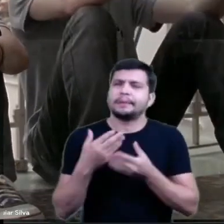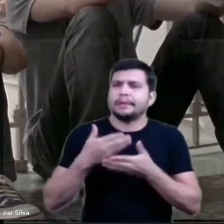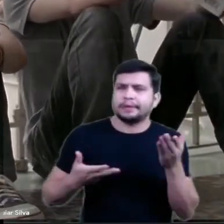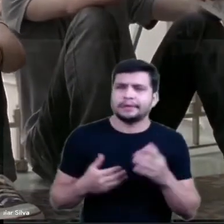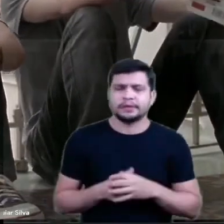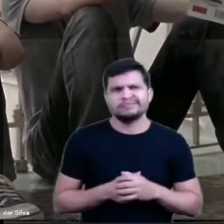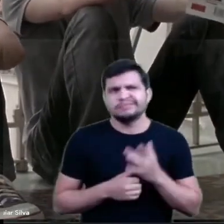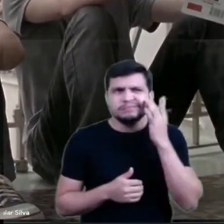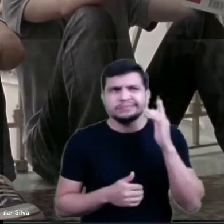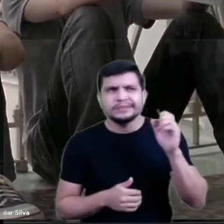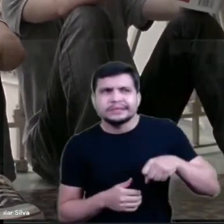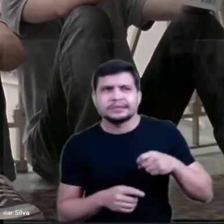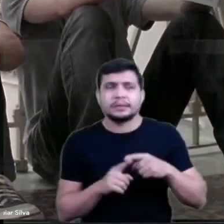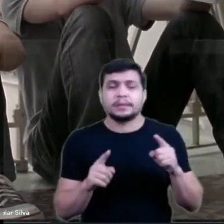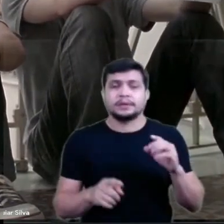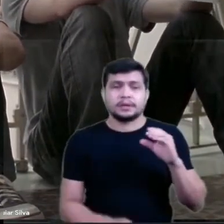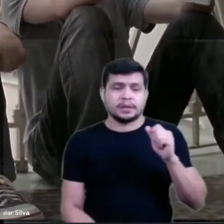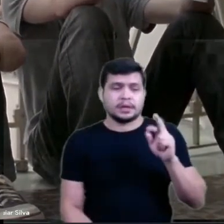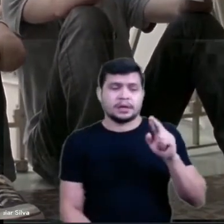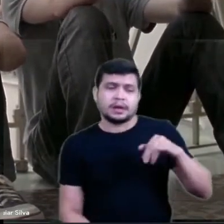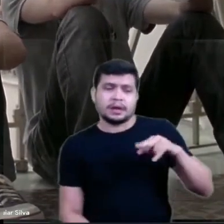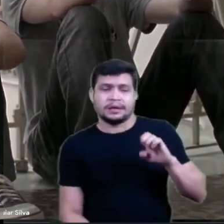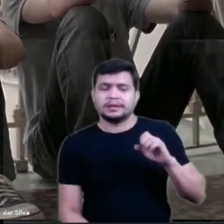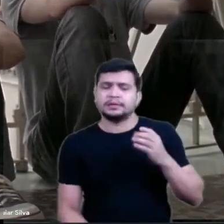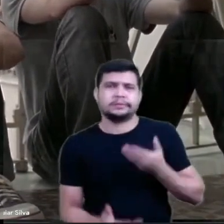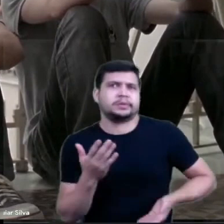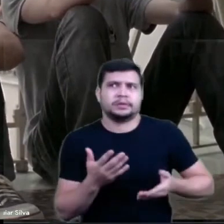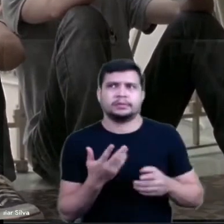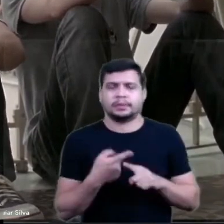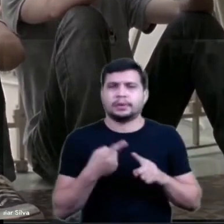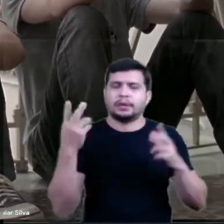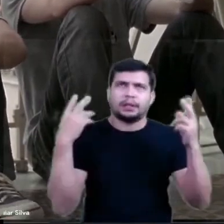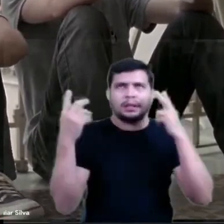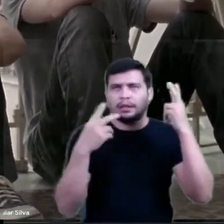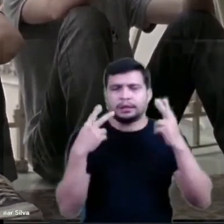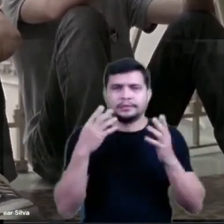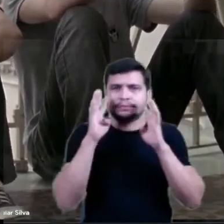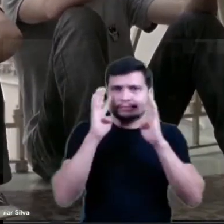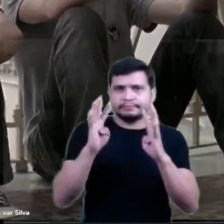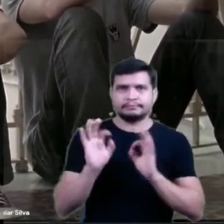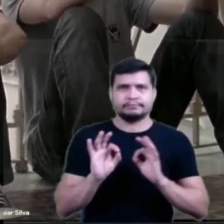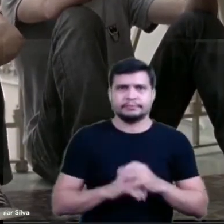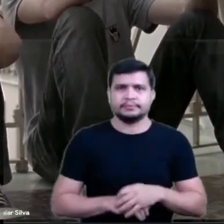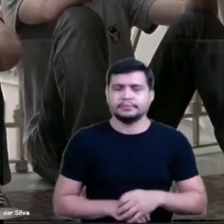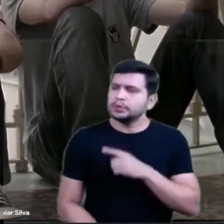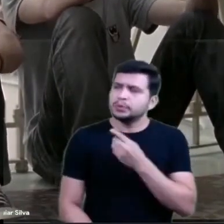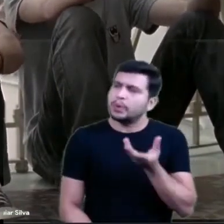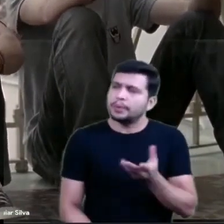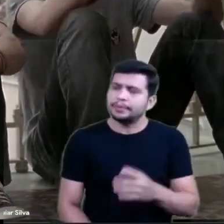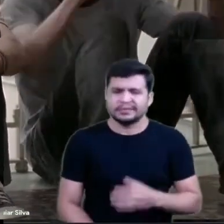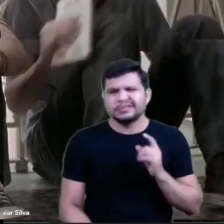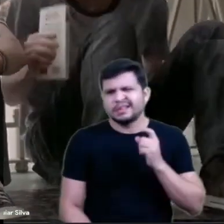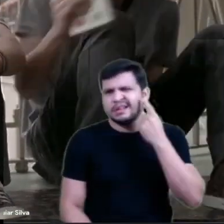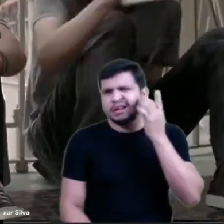sim. Quem não foi bem foi a Karina, né? Aquela lá é toda voada, não presta atenção em nada. E você? Foi bem? Acho que sim, mas